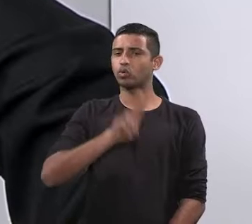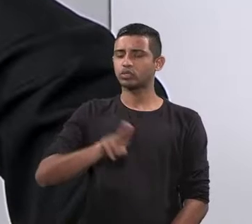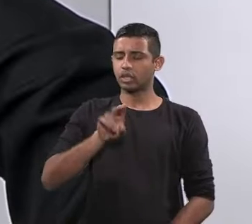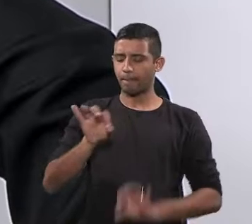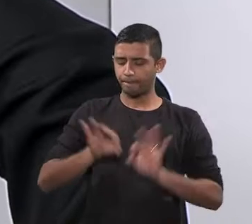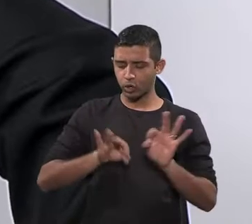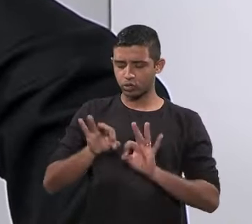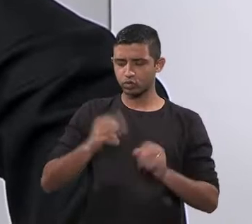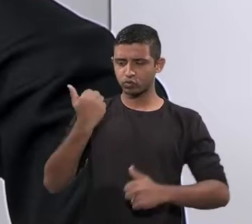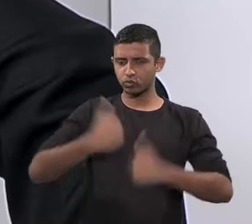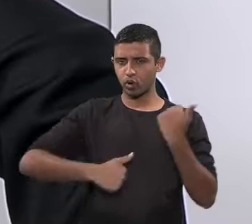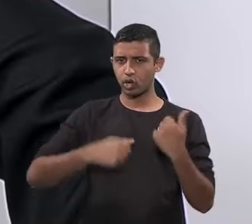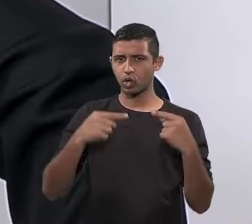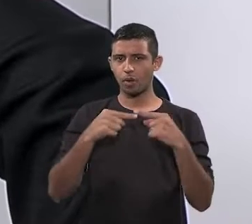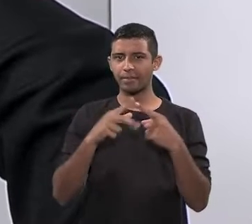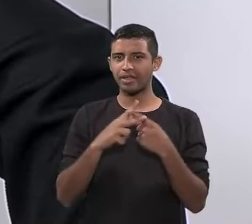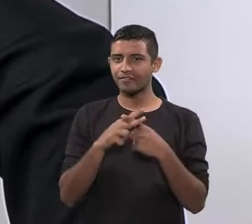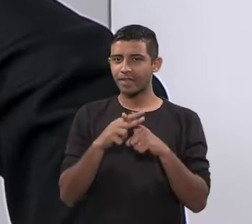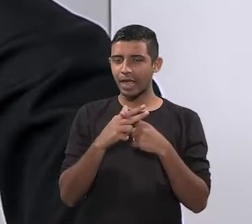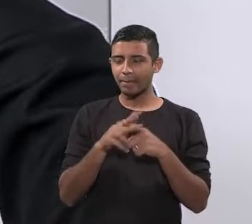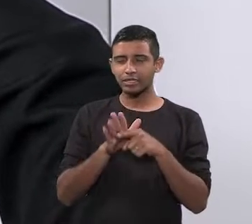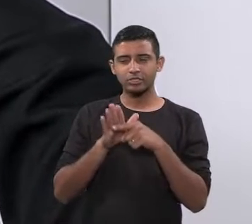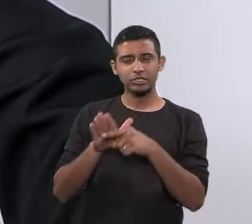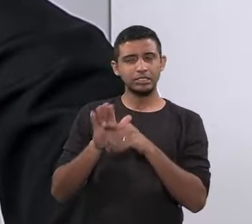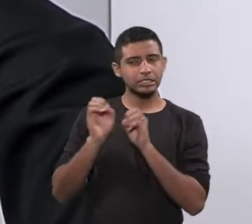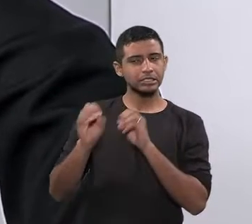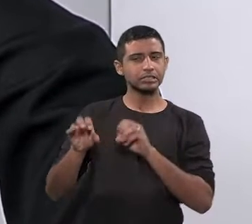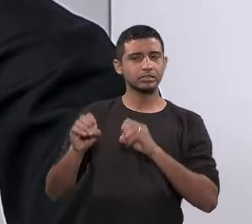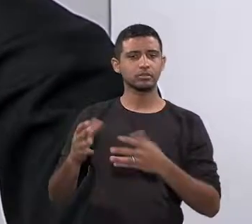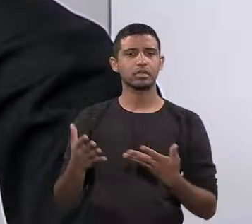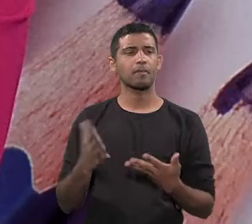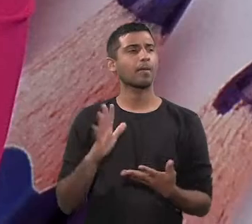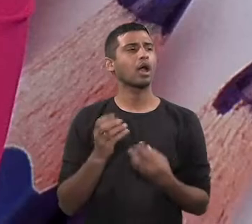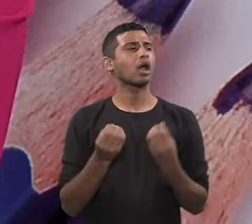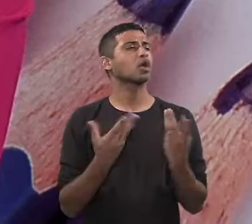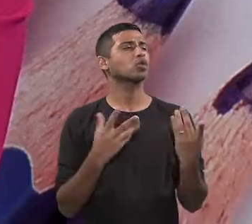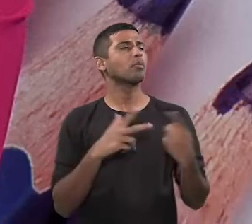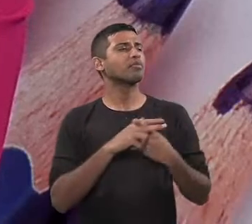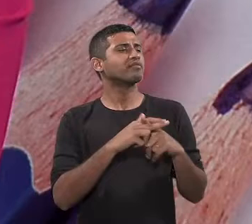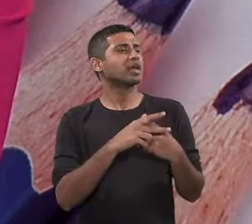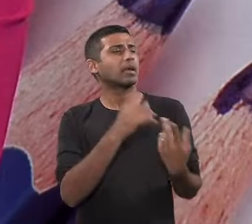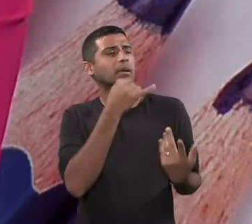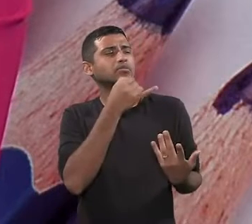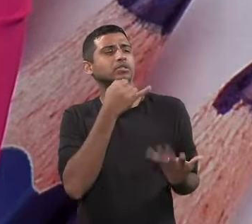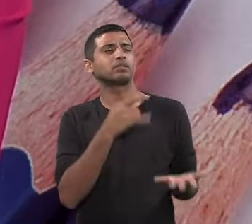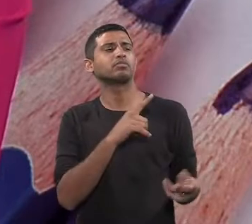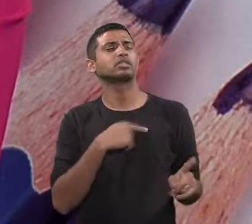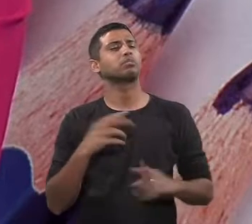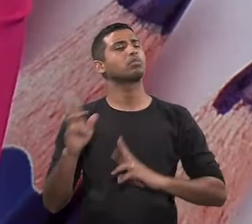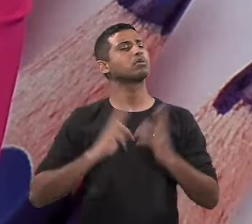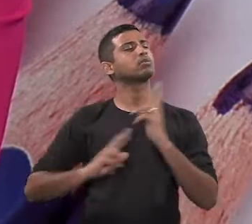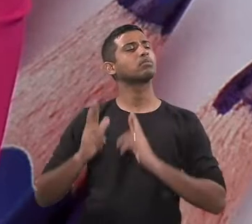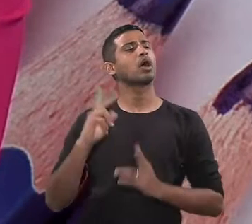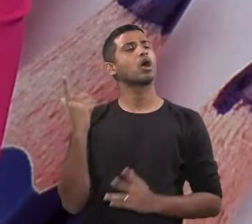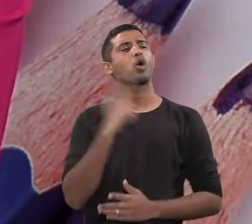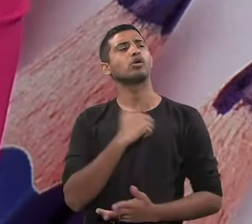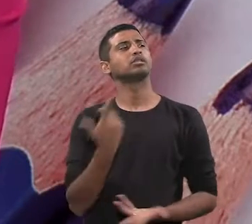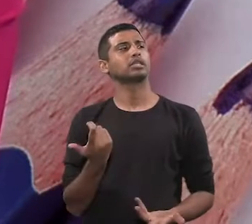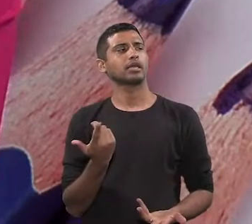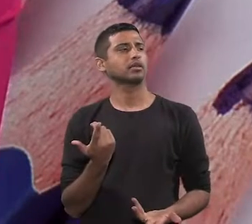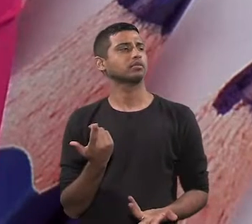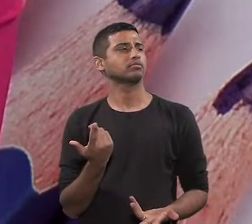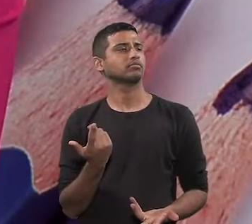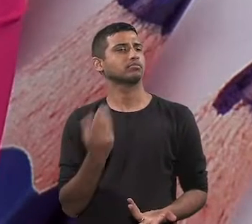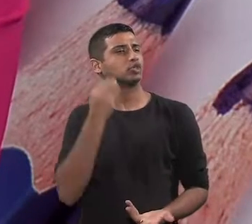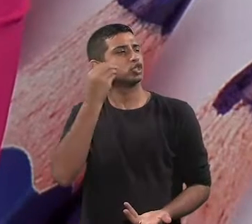projeto de esporte como uma ferramenta no processo de ensino-aprendizagem. Como é que essa ferramenta, o que tem colhido, quais os